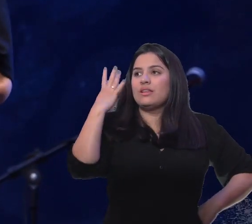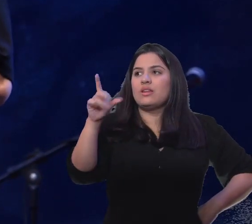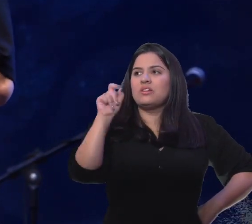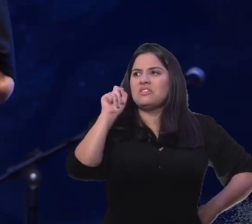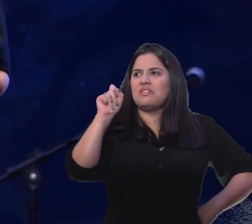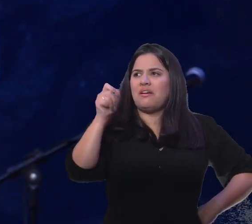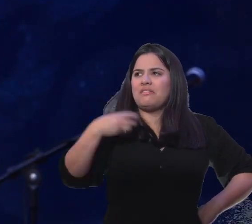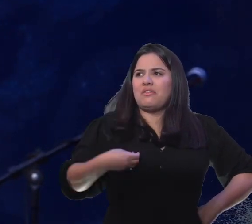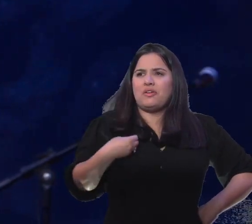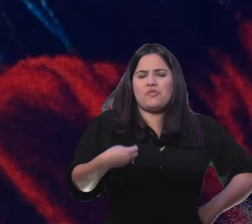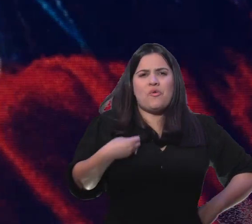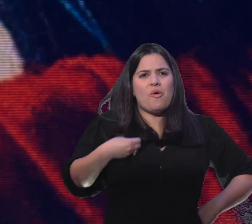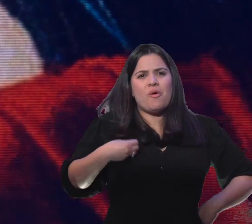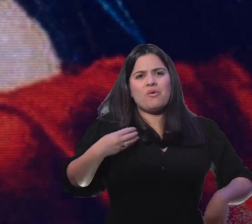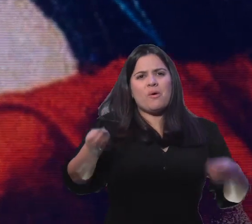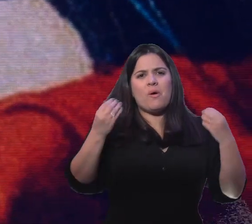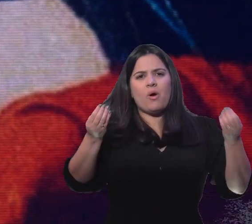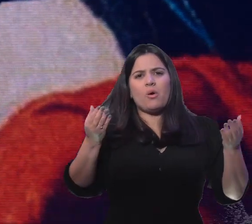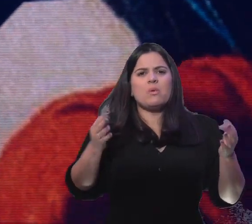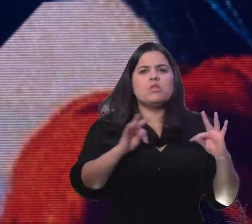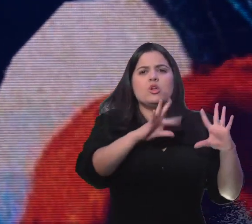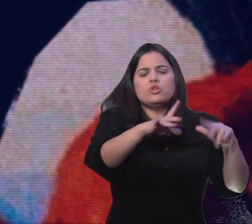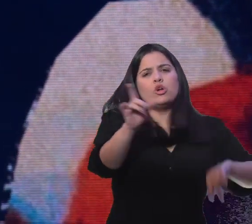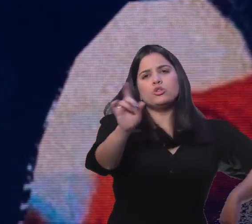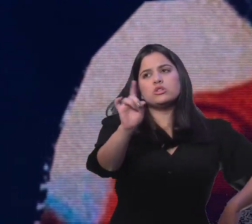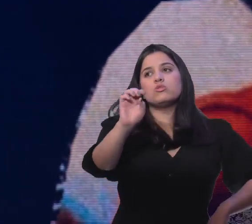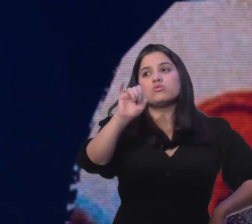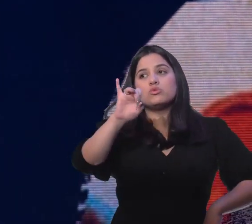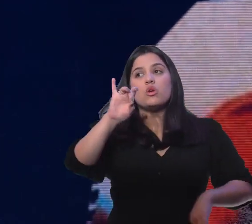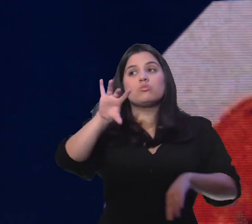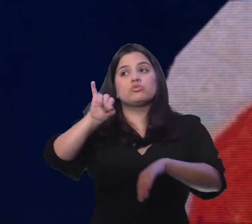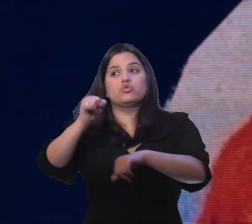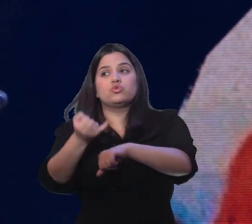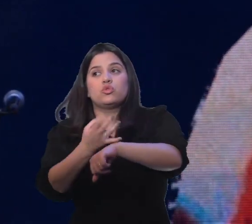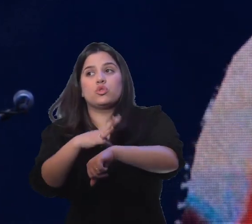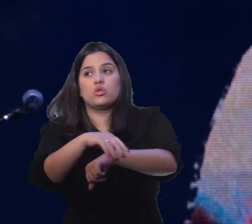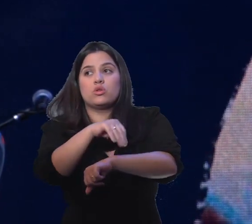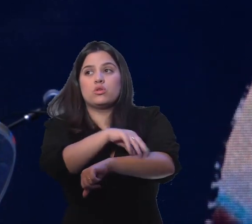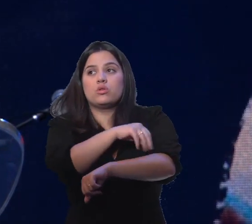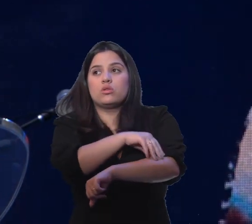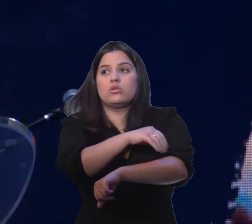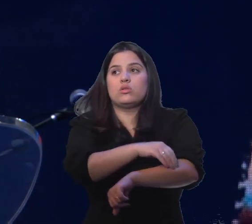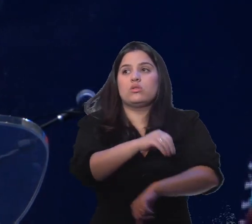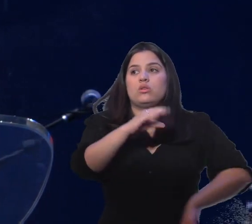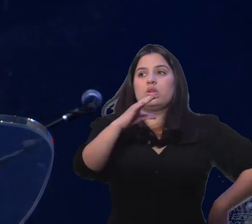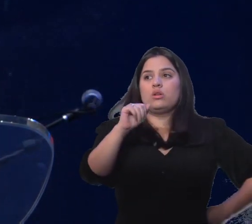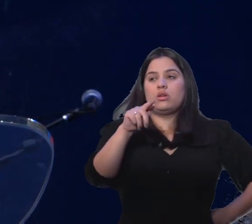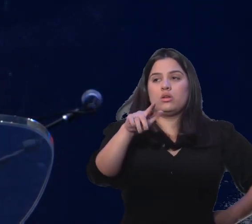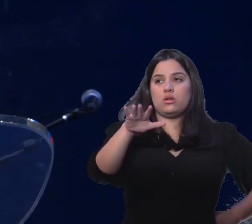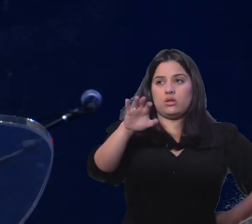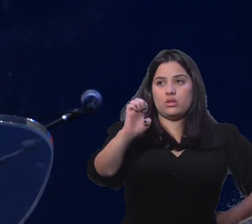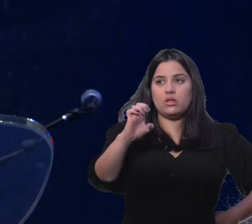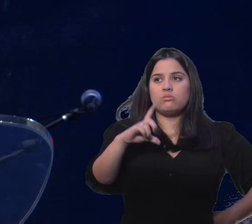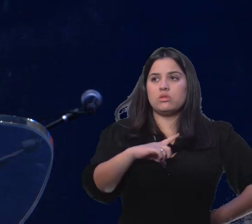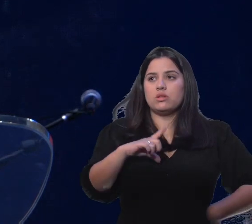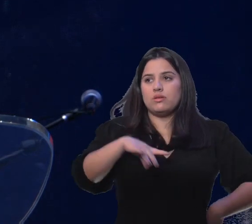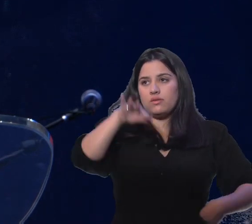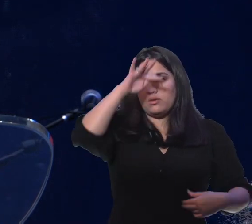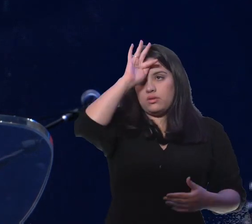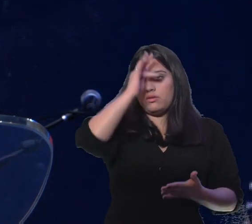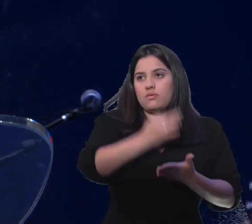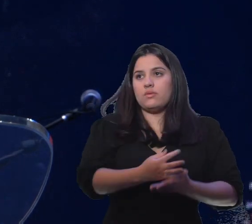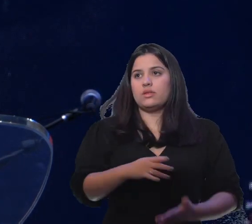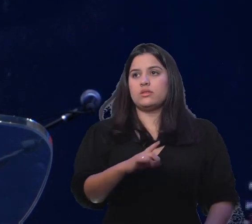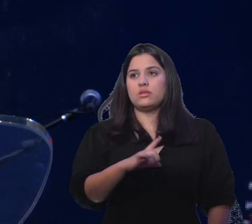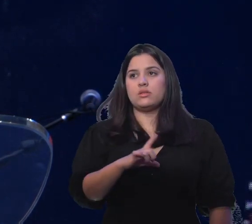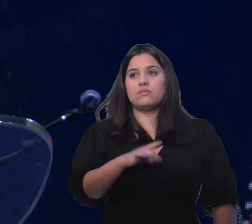com eles. Não todos. Josué e Caleb tiveram fé. Olha o que eles falam lá no versículo